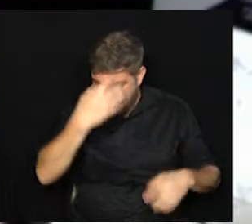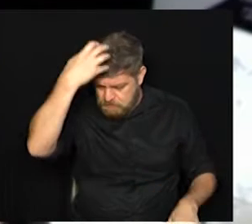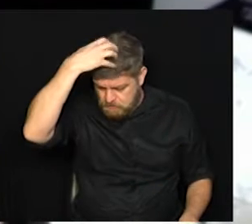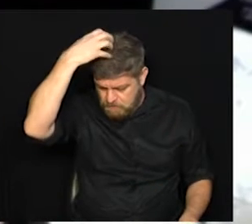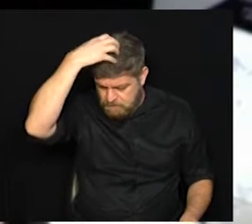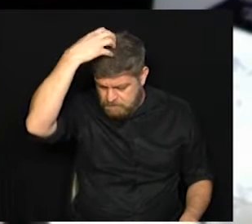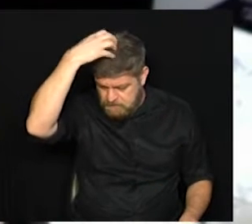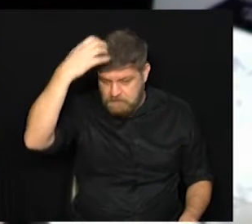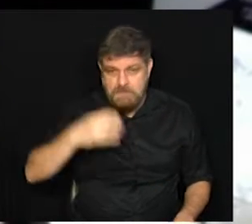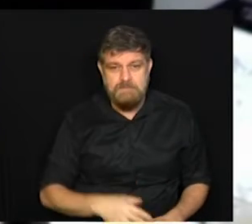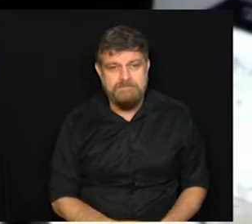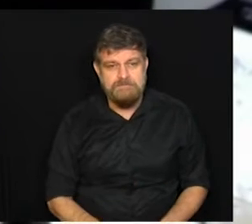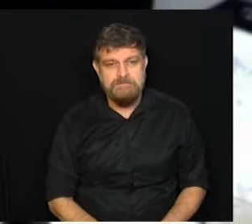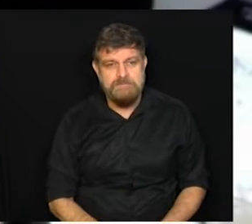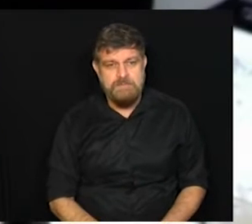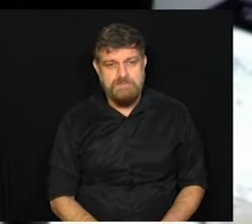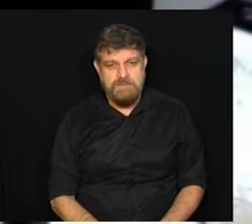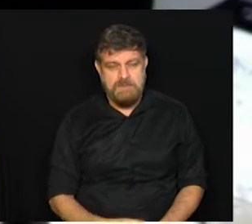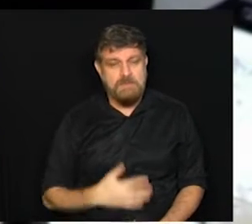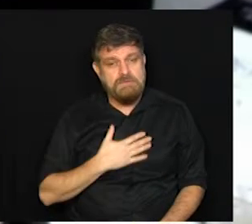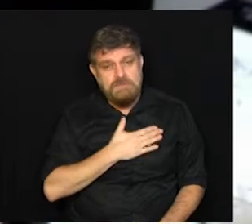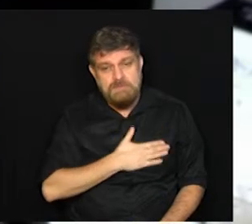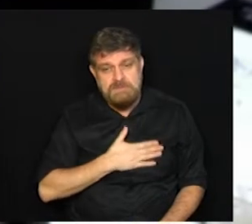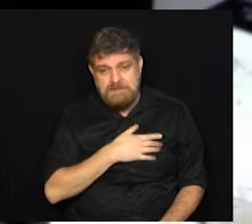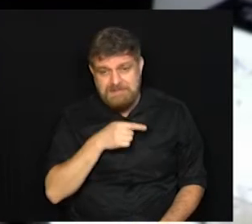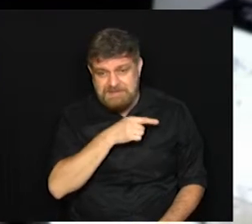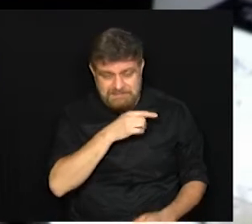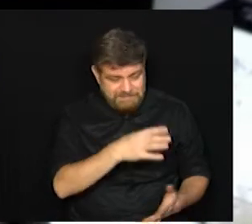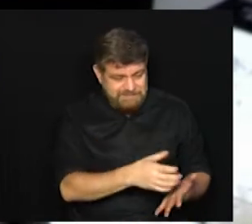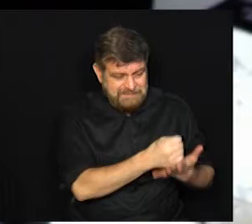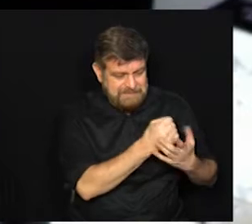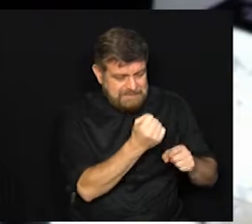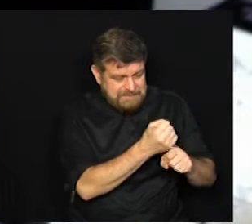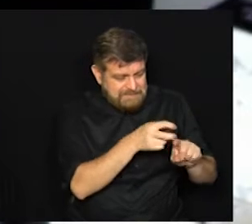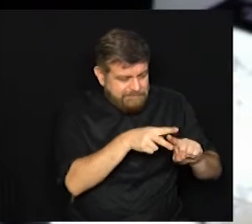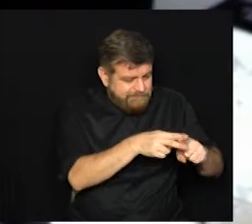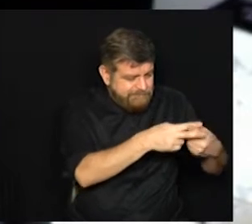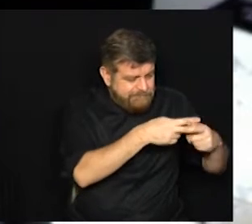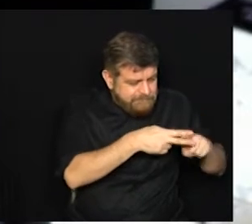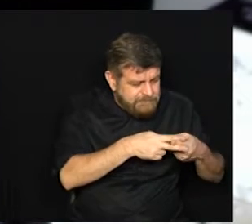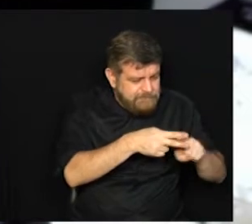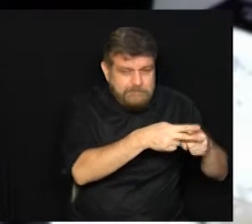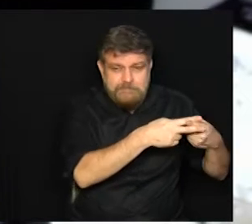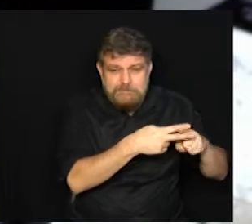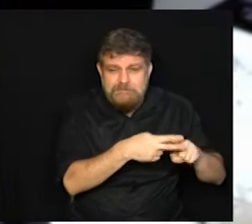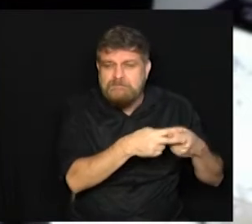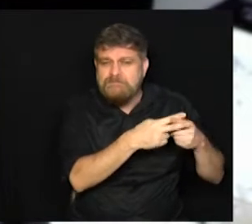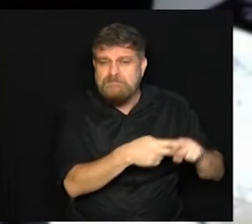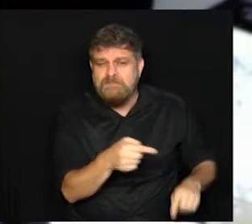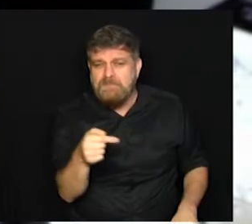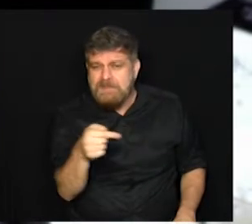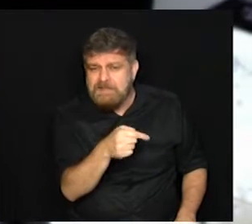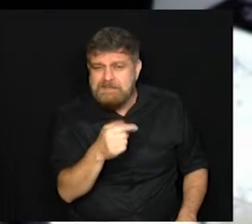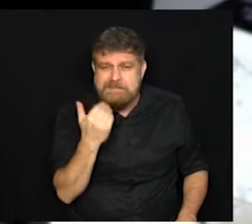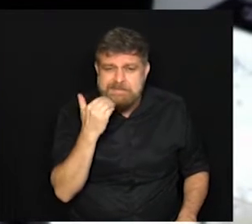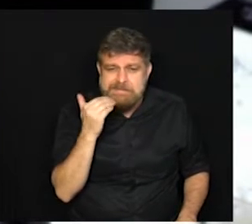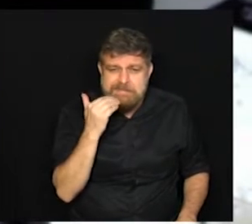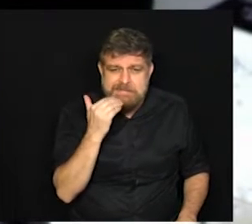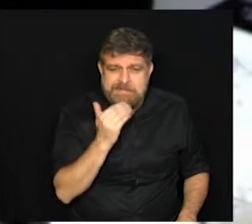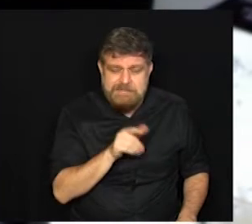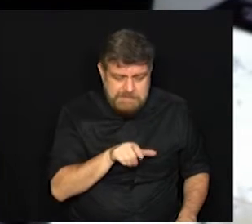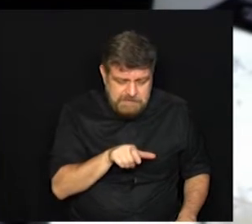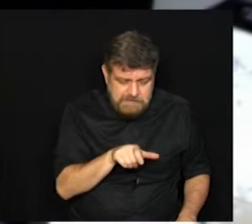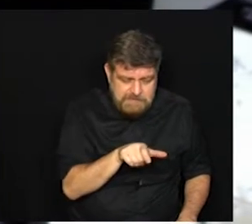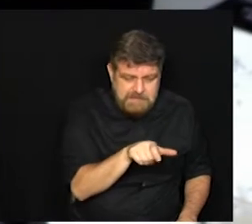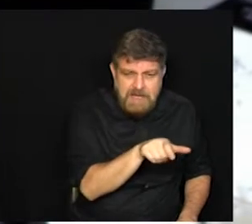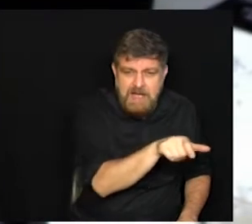Na Aladino Selmo. Nós gostaríamos de recuperar essa ciclovia, né? Que é um trecho que já tem